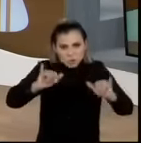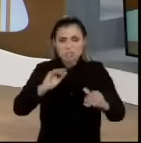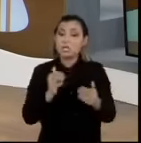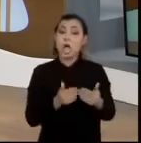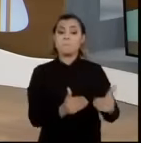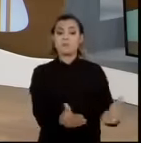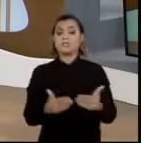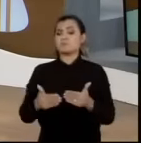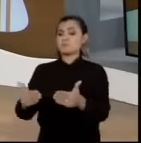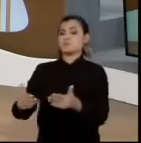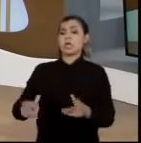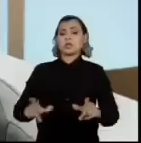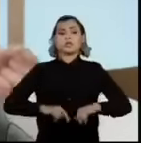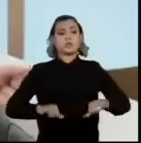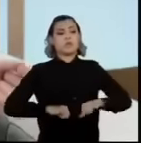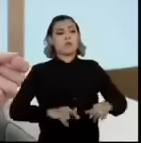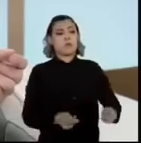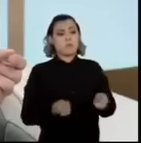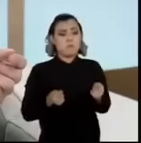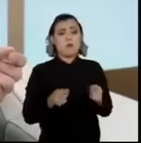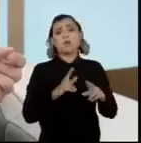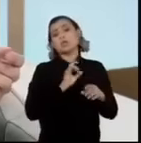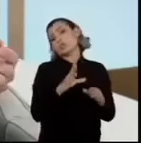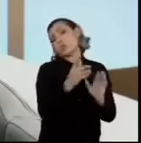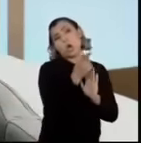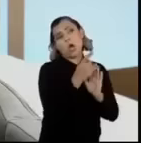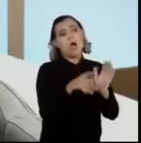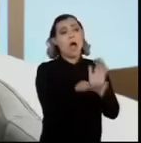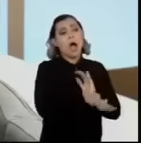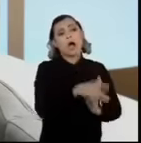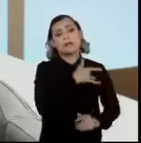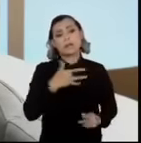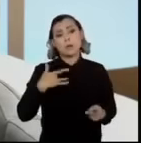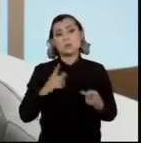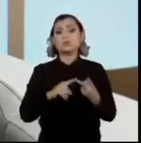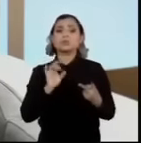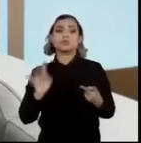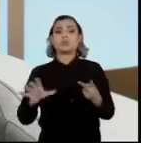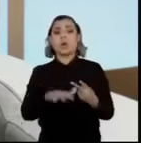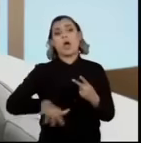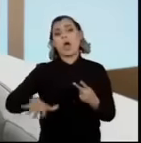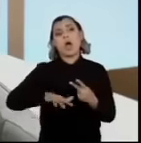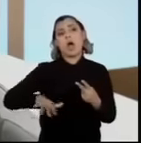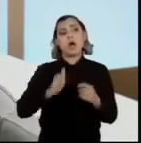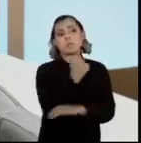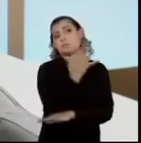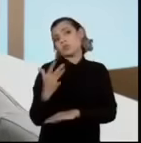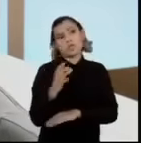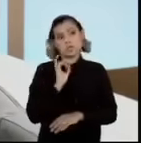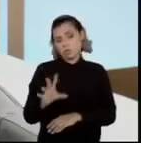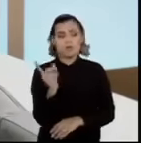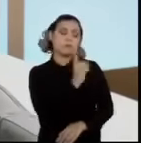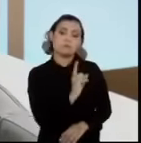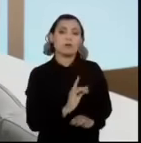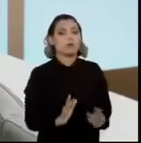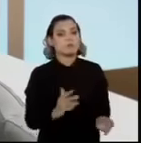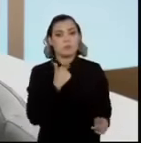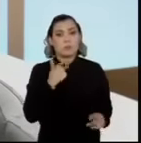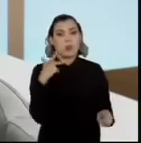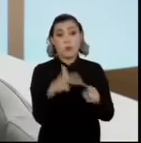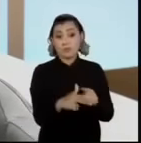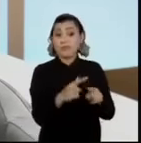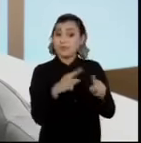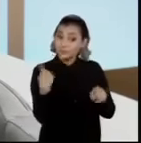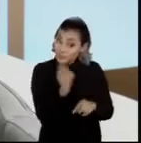ministérios sofrem cortes, exceto o Ministério do Meio Ambiente e da Saúde, porque a saúde tem verba vinculada, então não pode cortar. Nós fomos